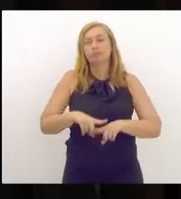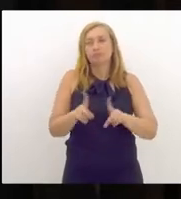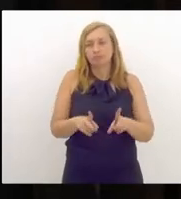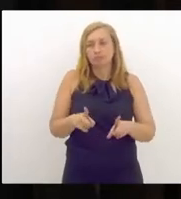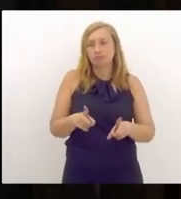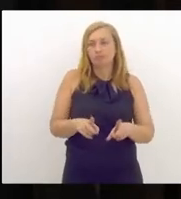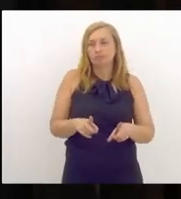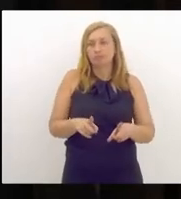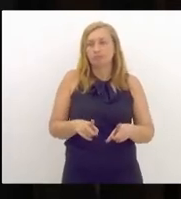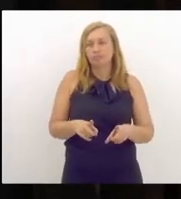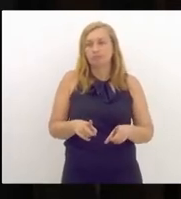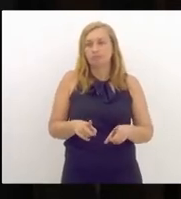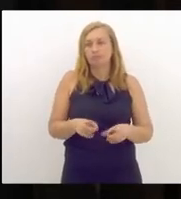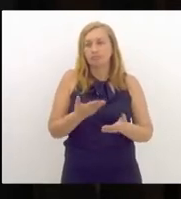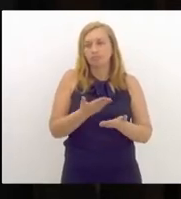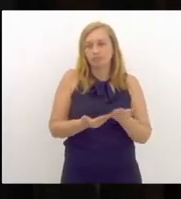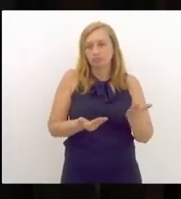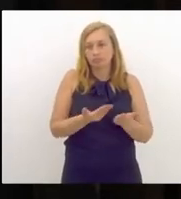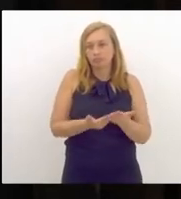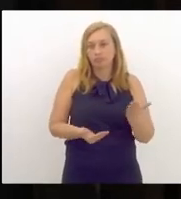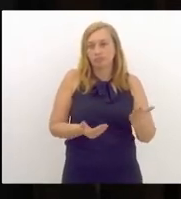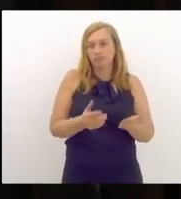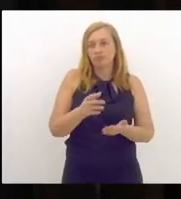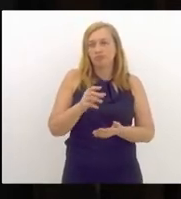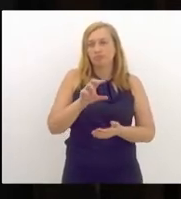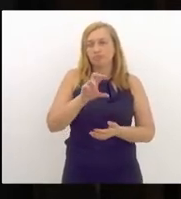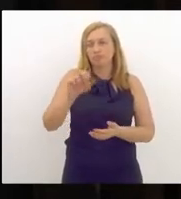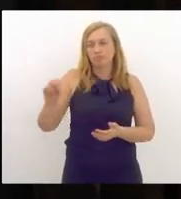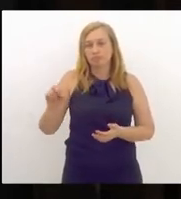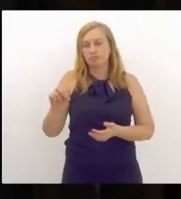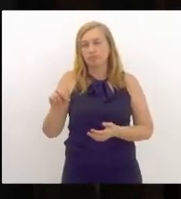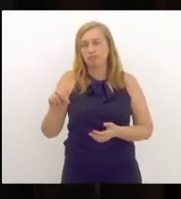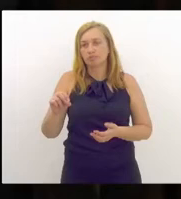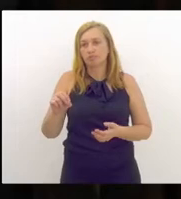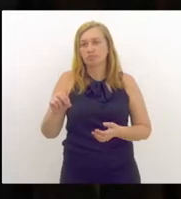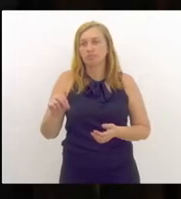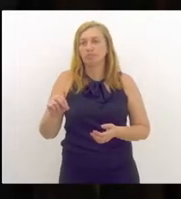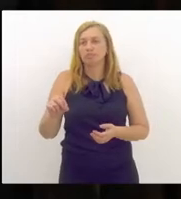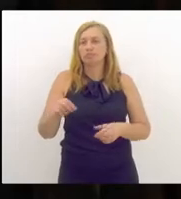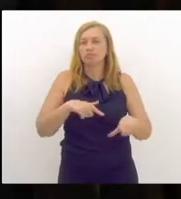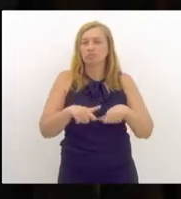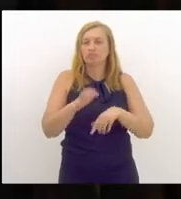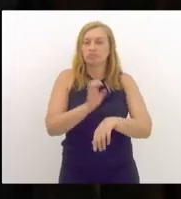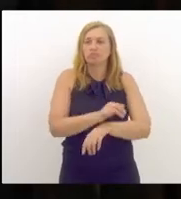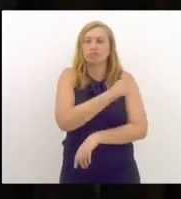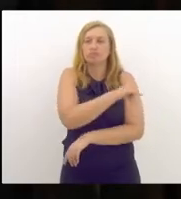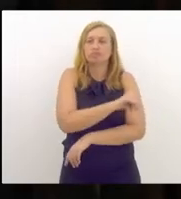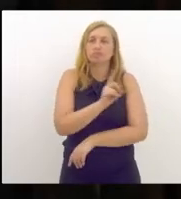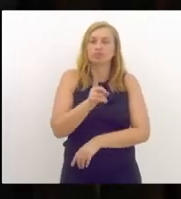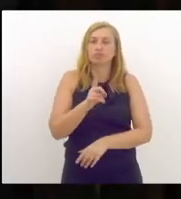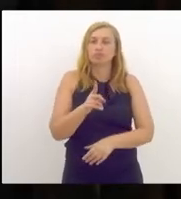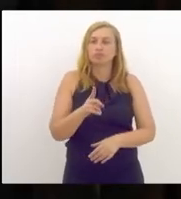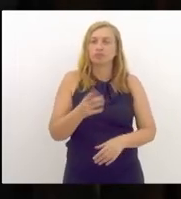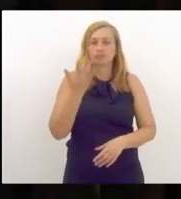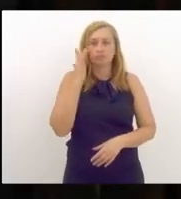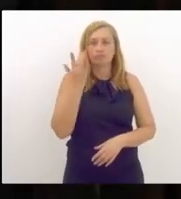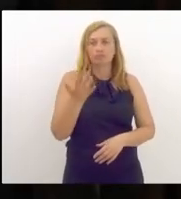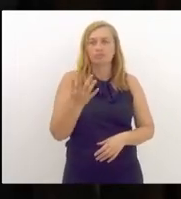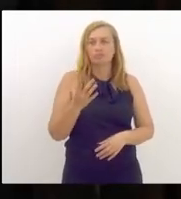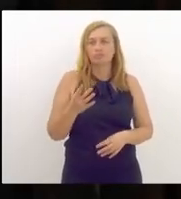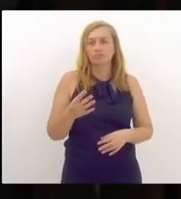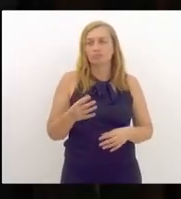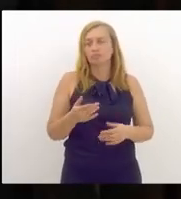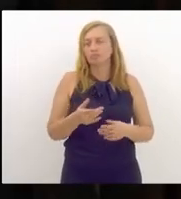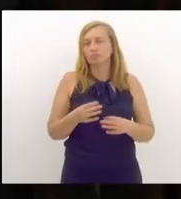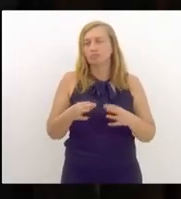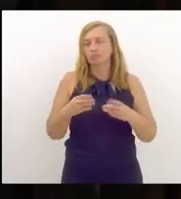nós estamos perdendo meio milhão de empregos no estado do Rio de Janeiro não vamos nessa cair nessa conversa fiada de qualquer